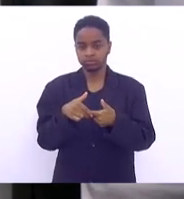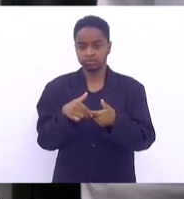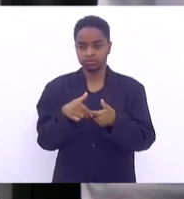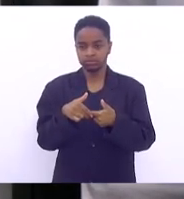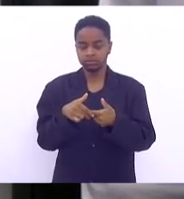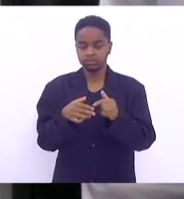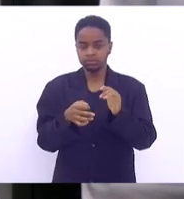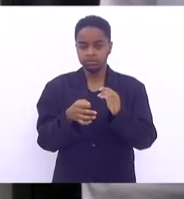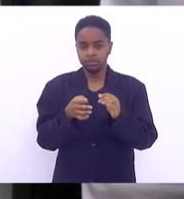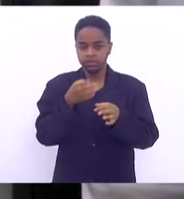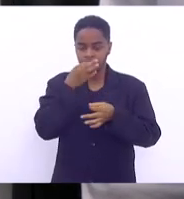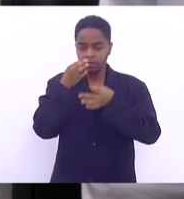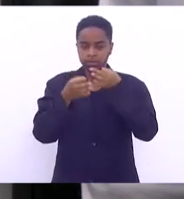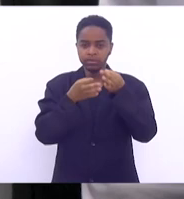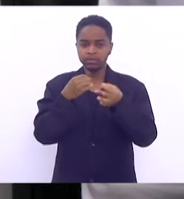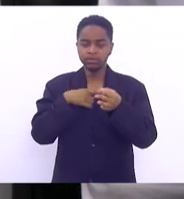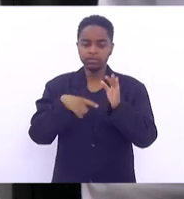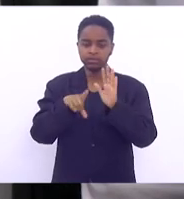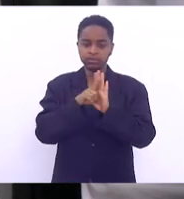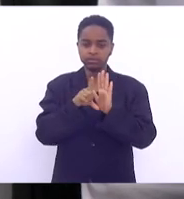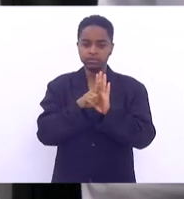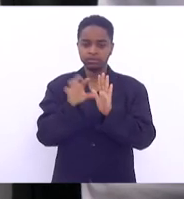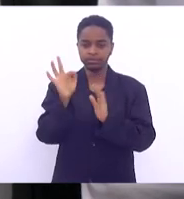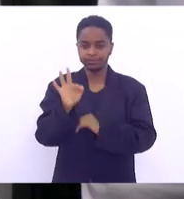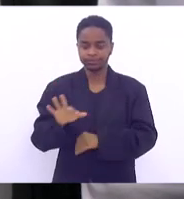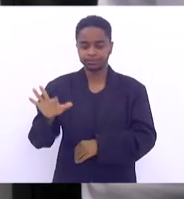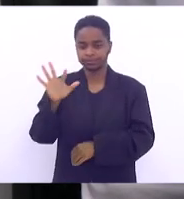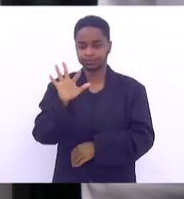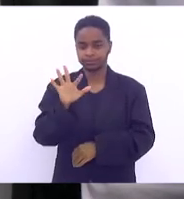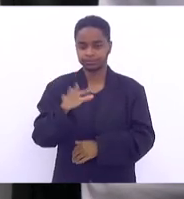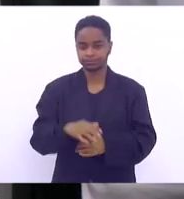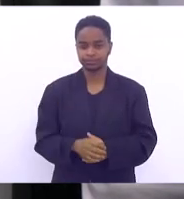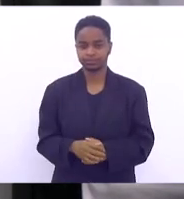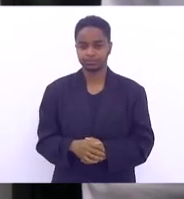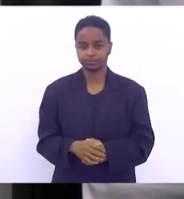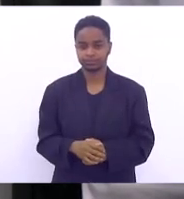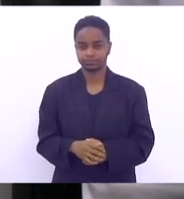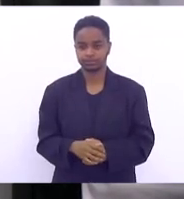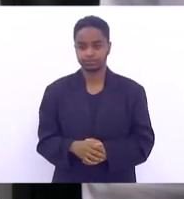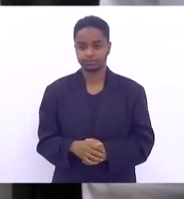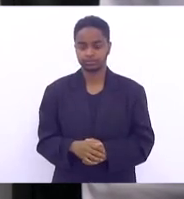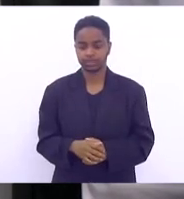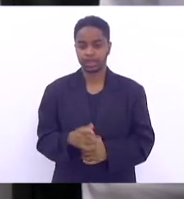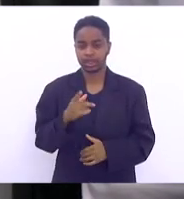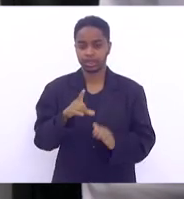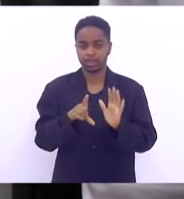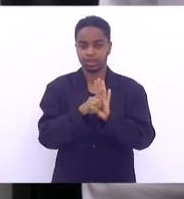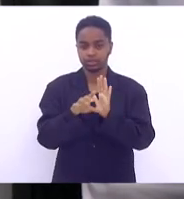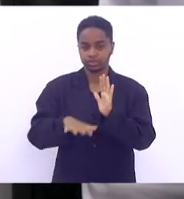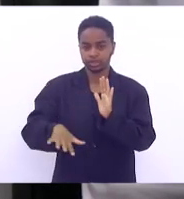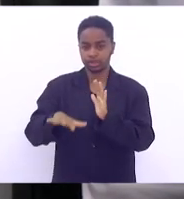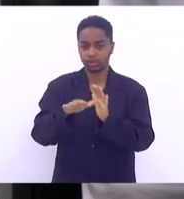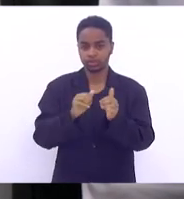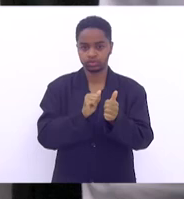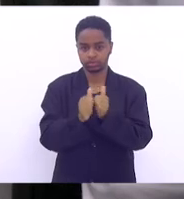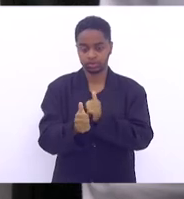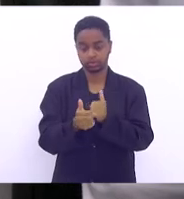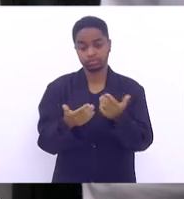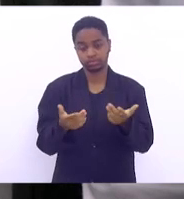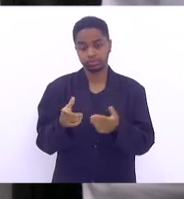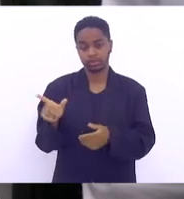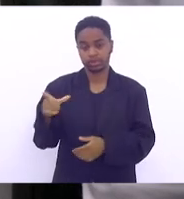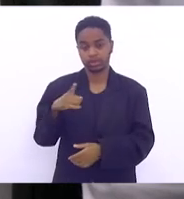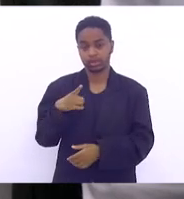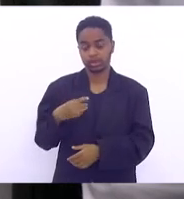do argumento de uma lei federal, para discutir, a Lei Geral presidente. Do Esporte. Para discutir. E o autor está aqui,